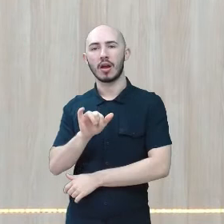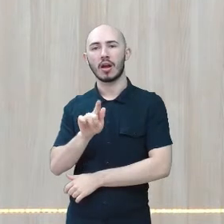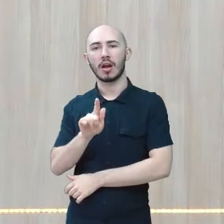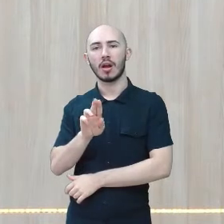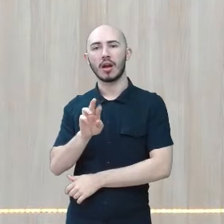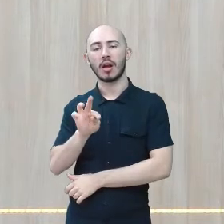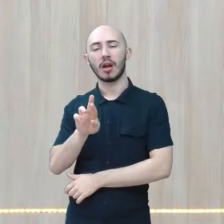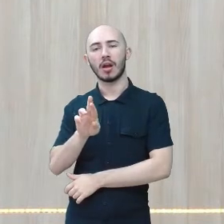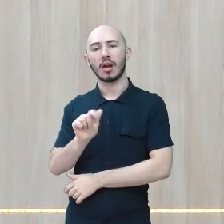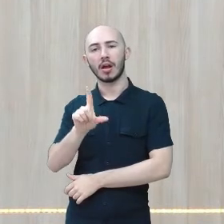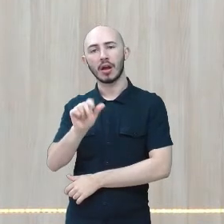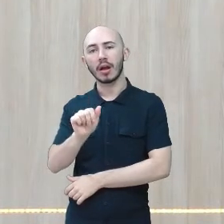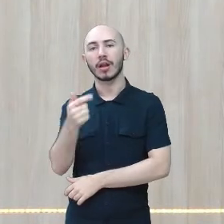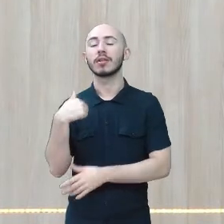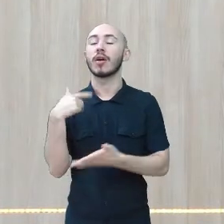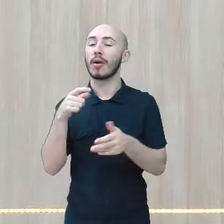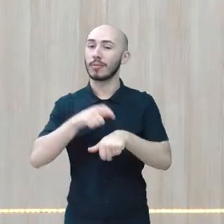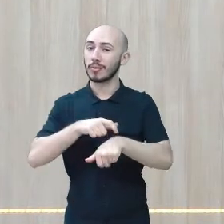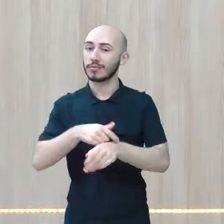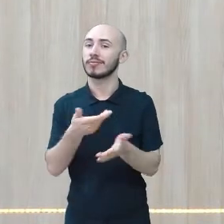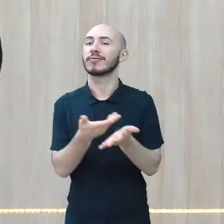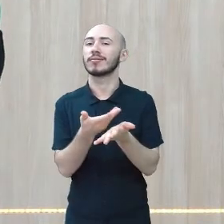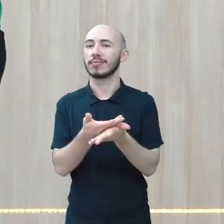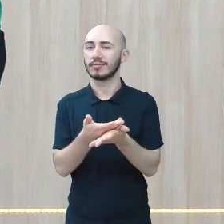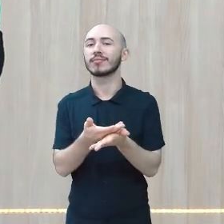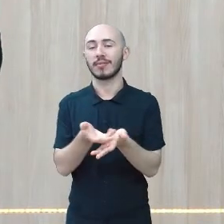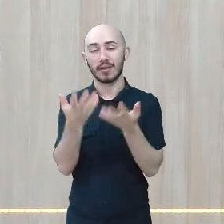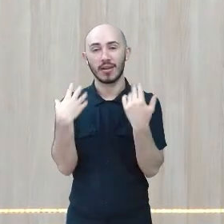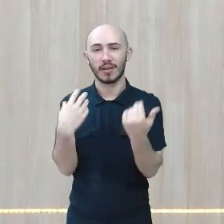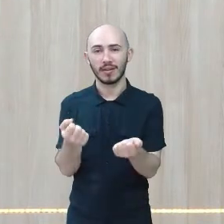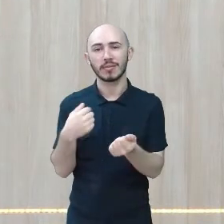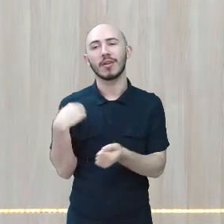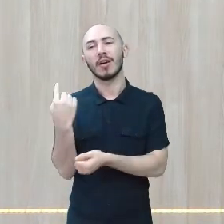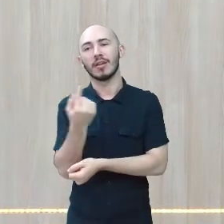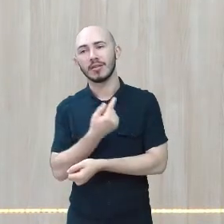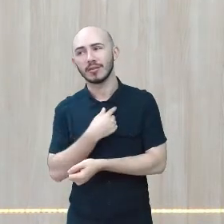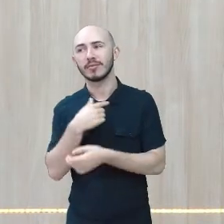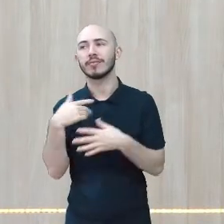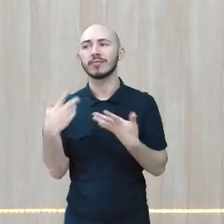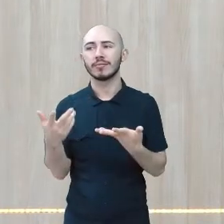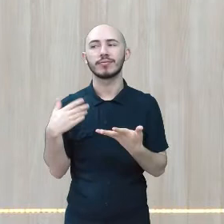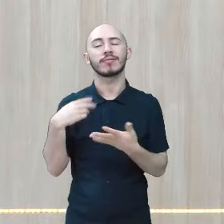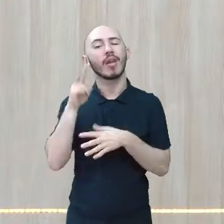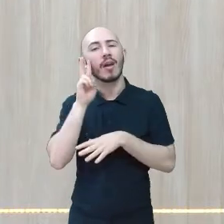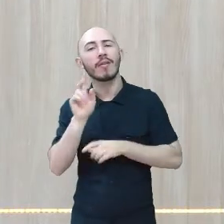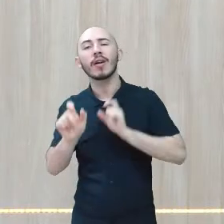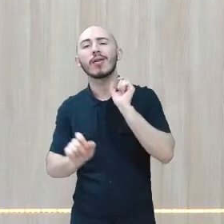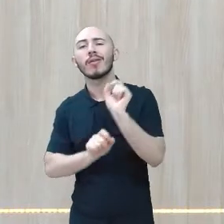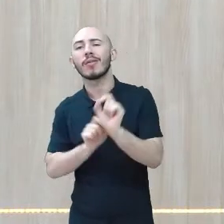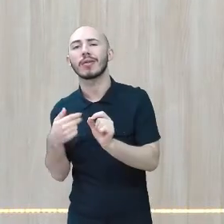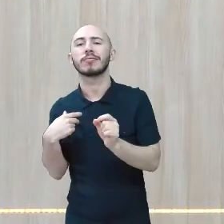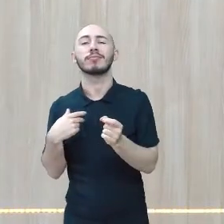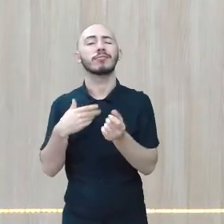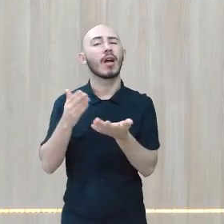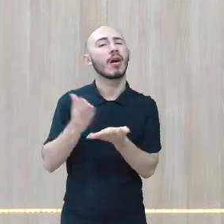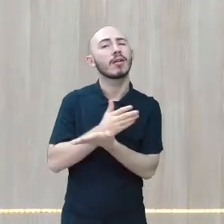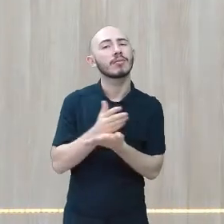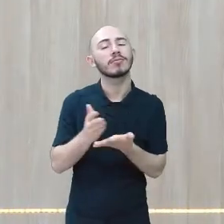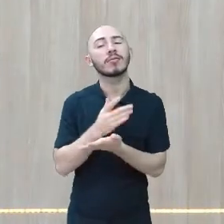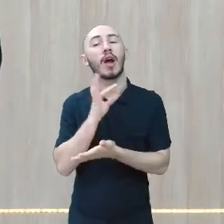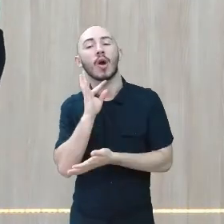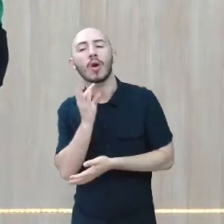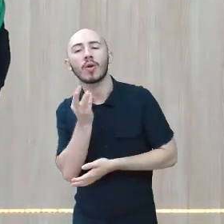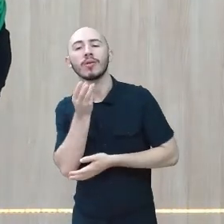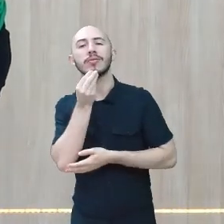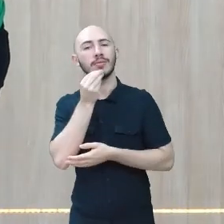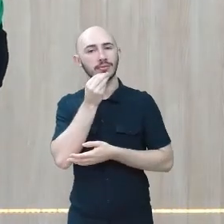vamos a mais esse momento de aula, onde estaremos vendo mais um pouco deste conhecimento.